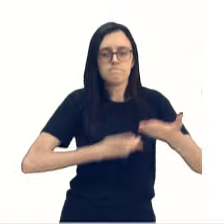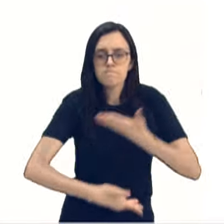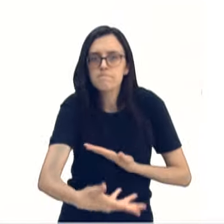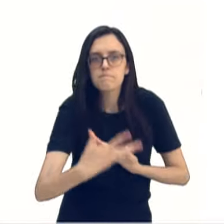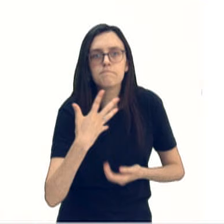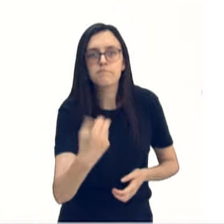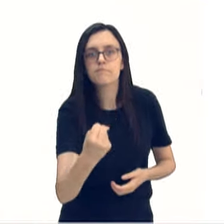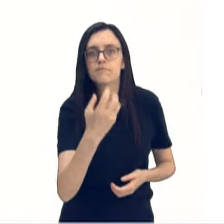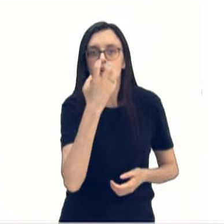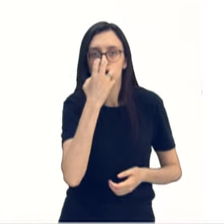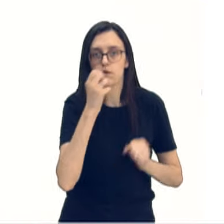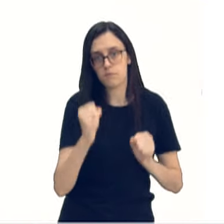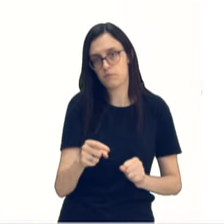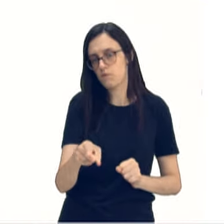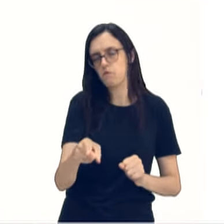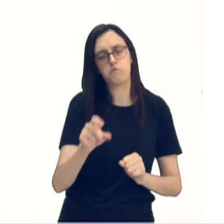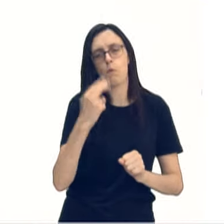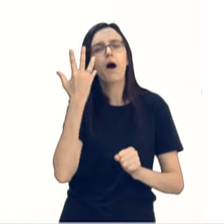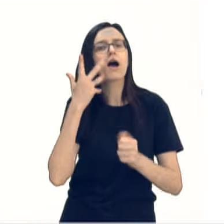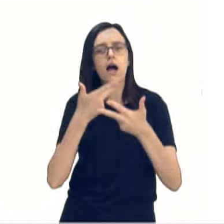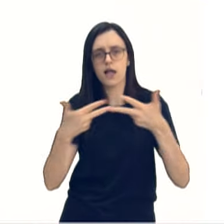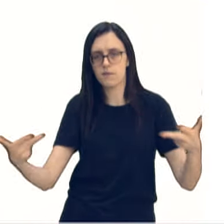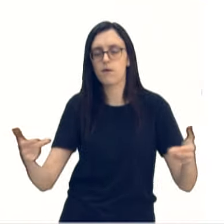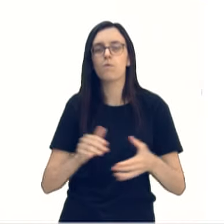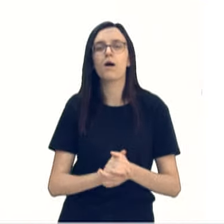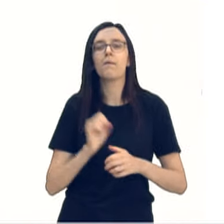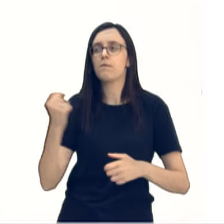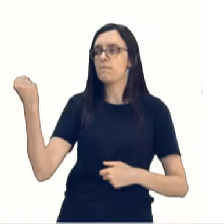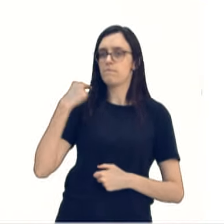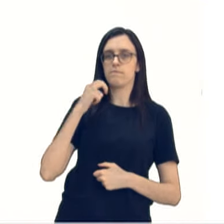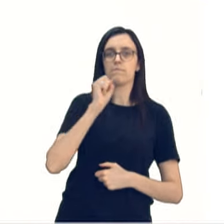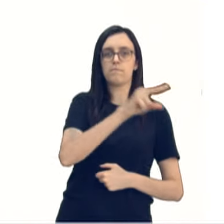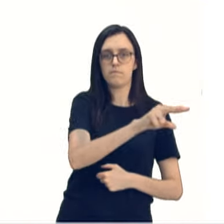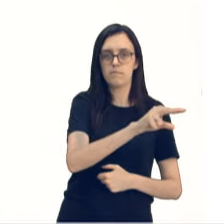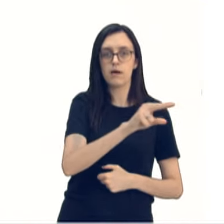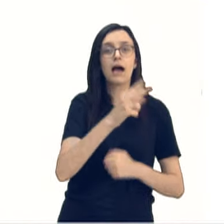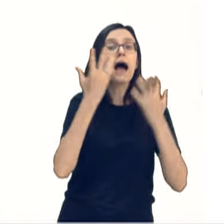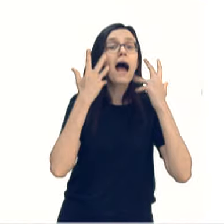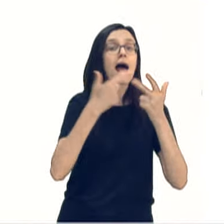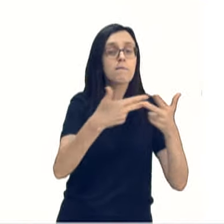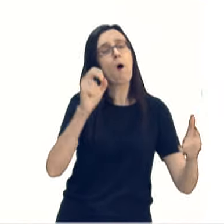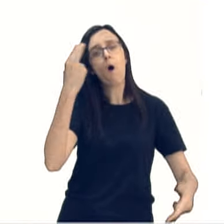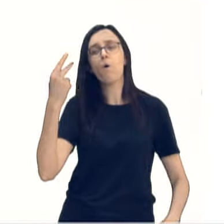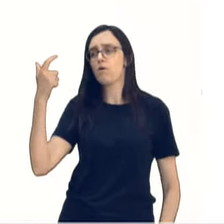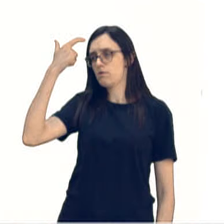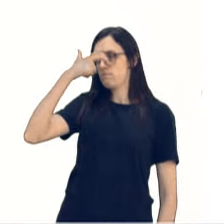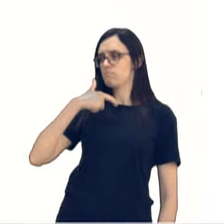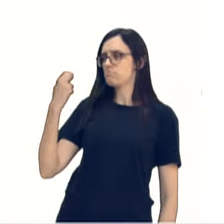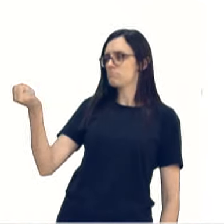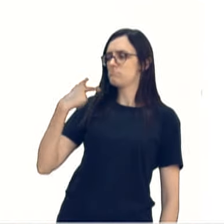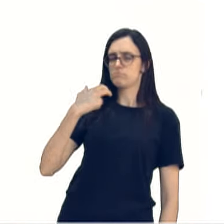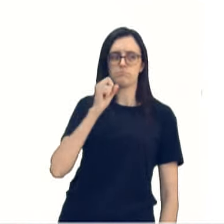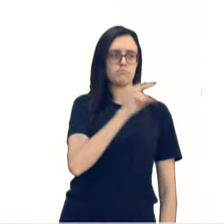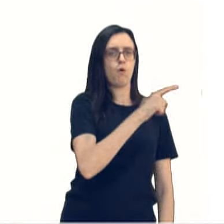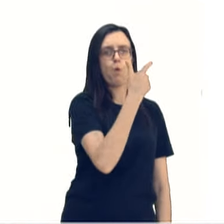animais. Transmissão de pessoa para pessoa e transmissão de animais para pessoas. Vamos lá, relembrar elas. Tá com o caderno na mão?